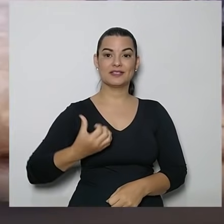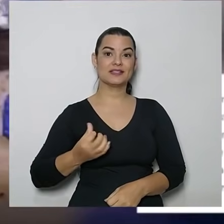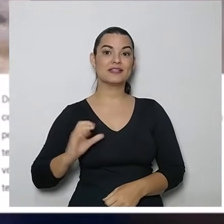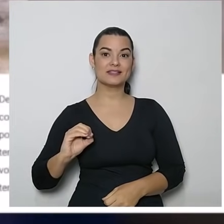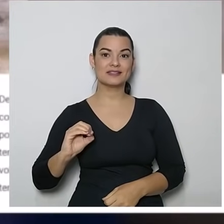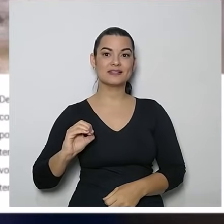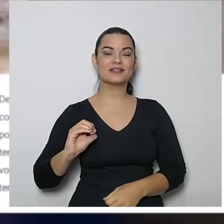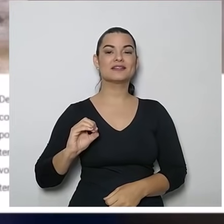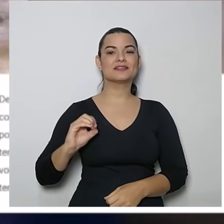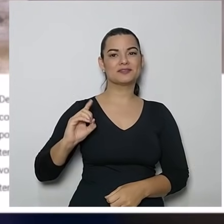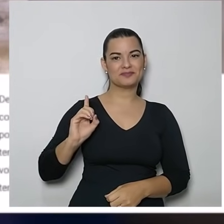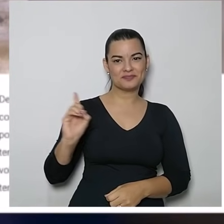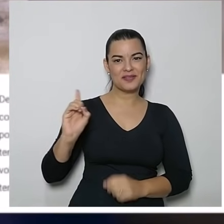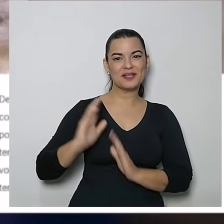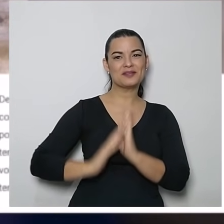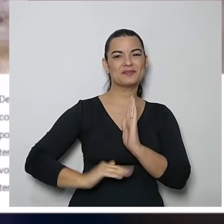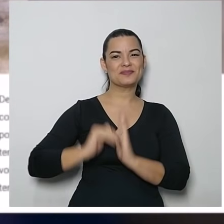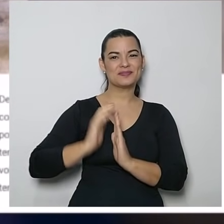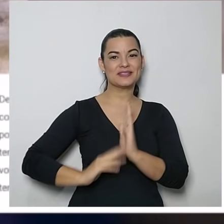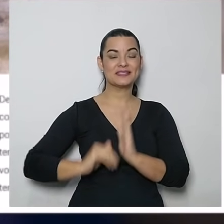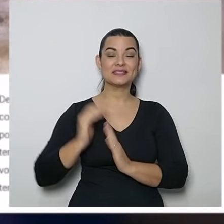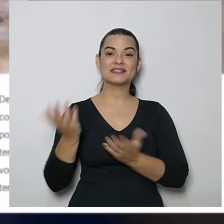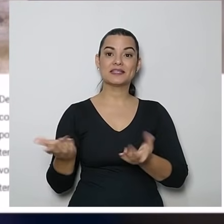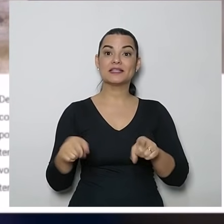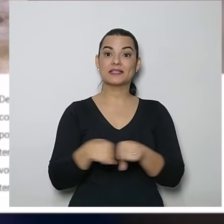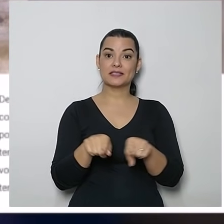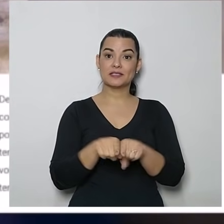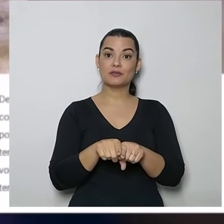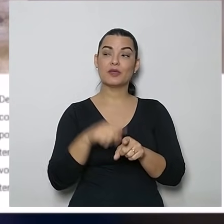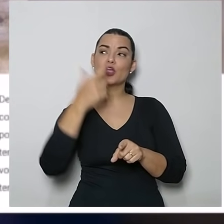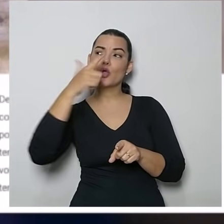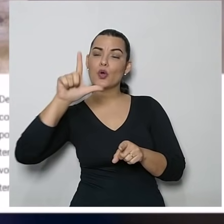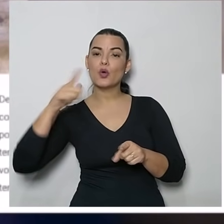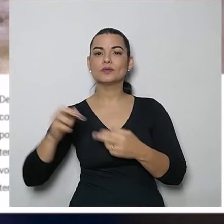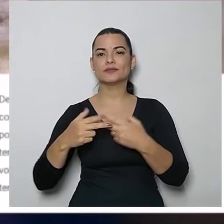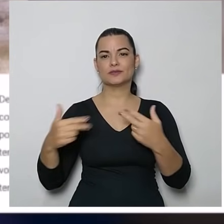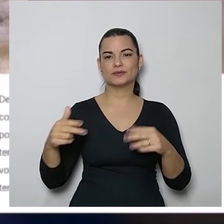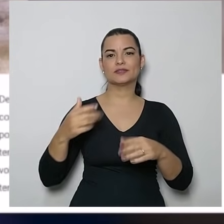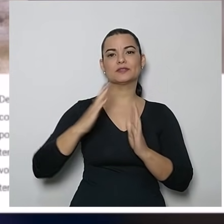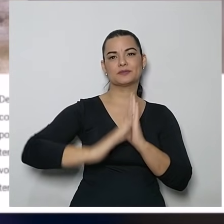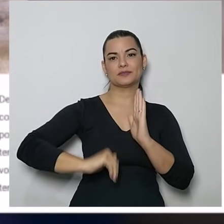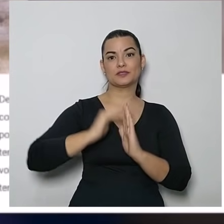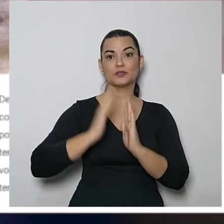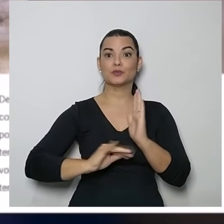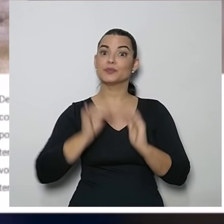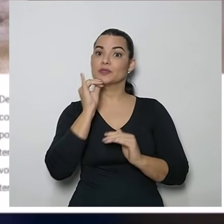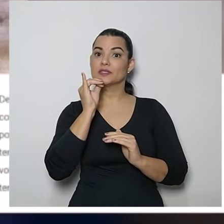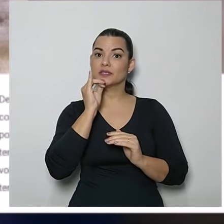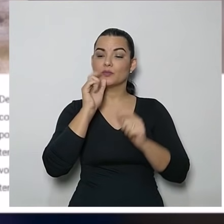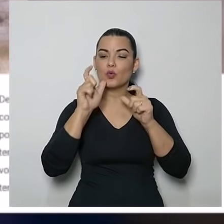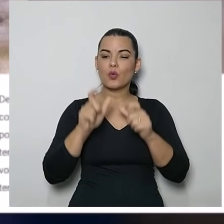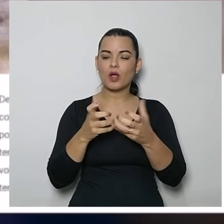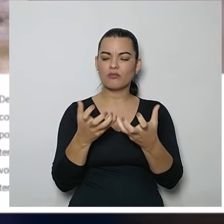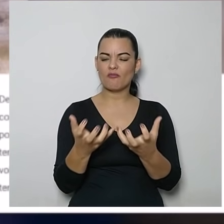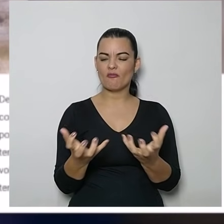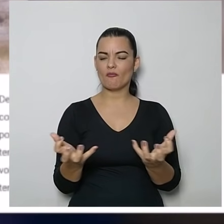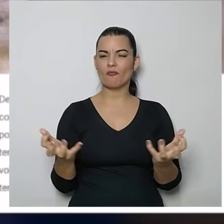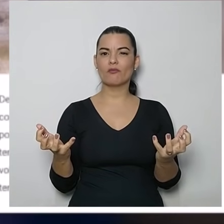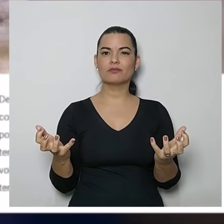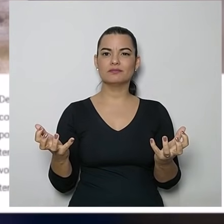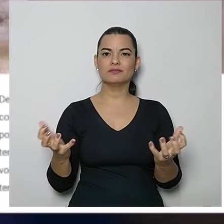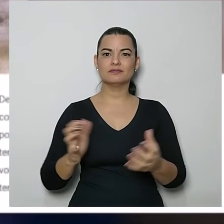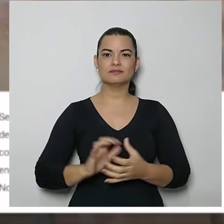por Cândido Portinari. Cândido também pintou outras coisas, por exemplo, a seca.